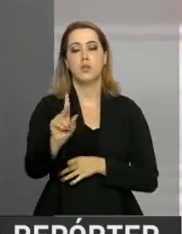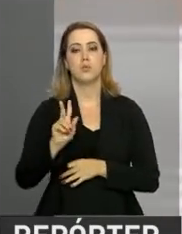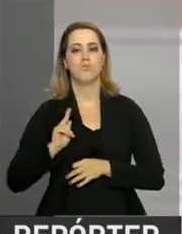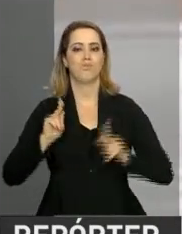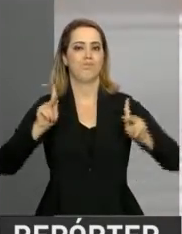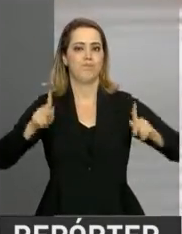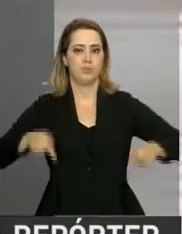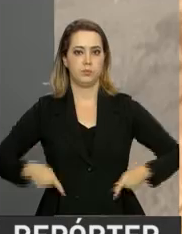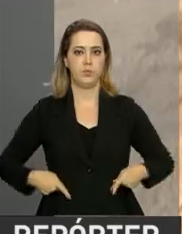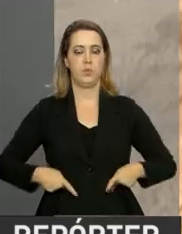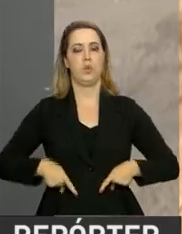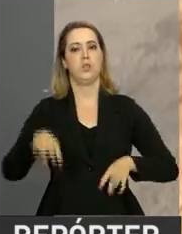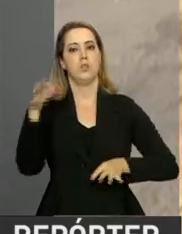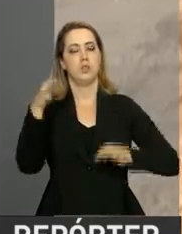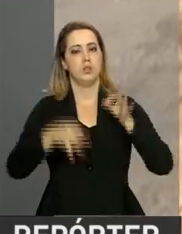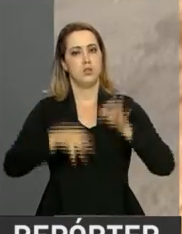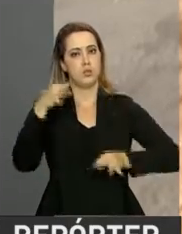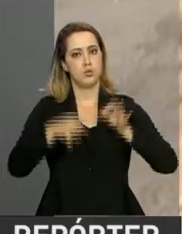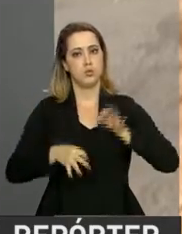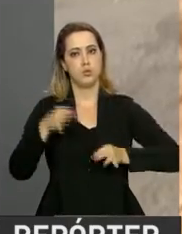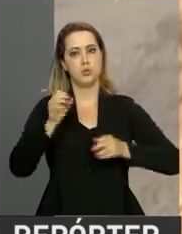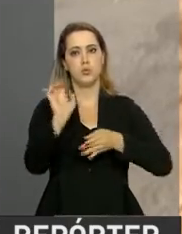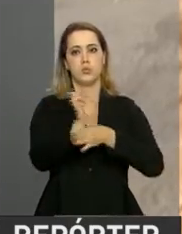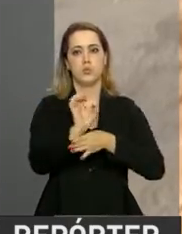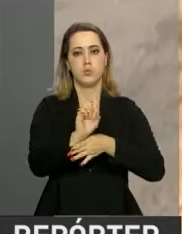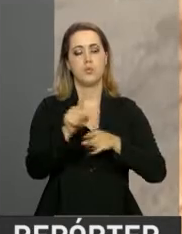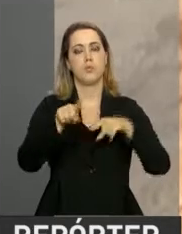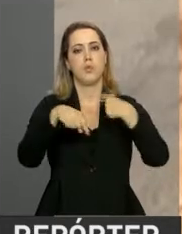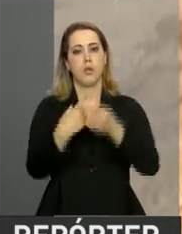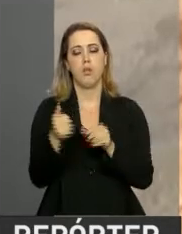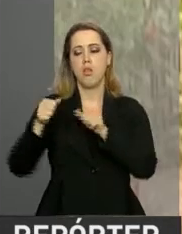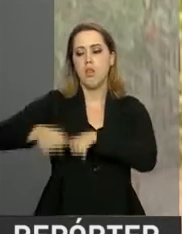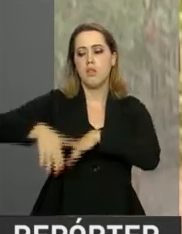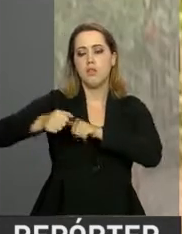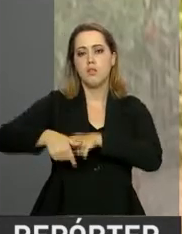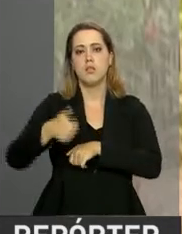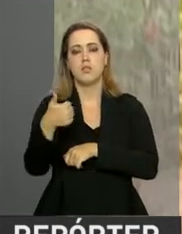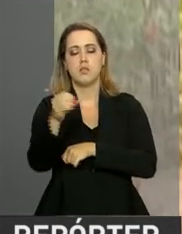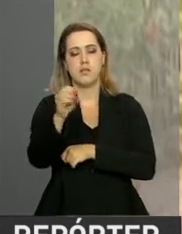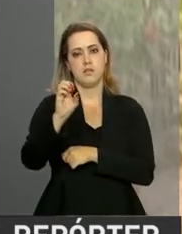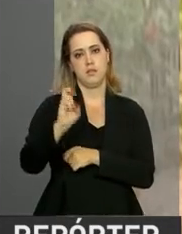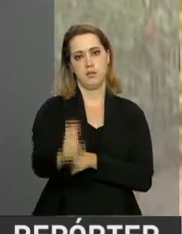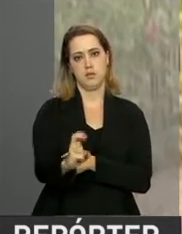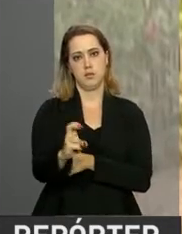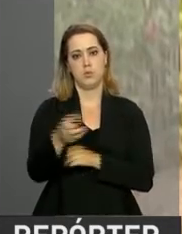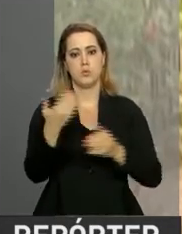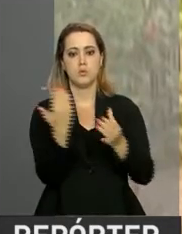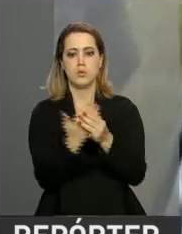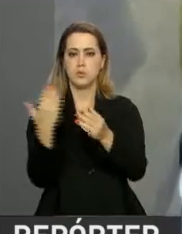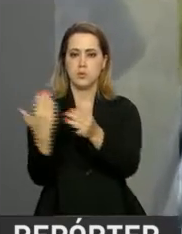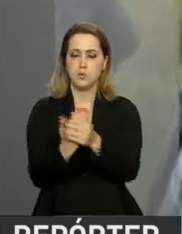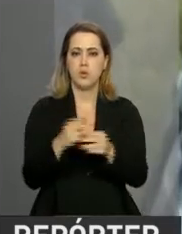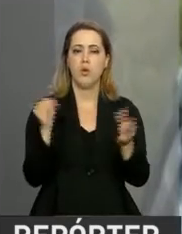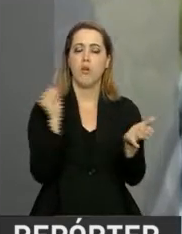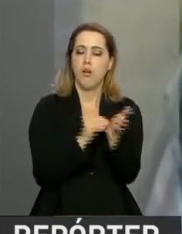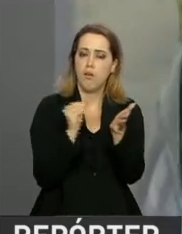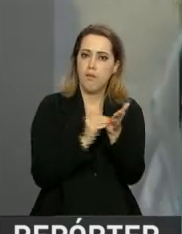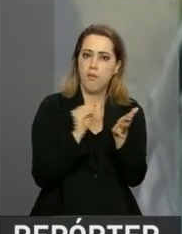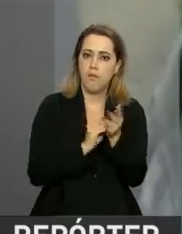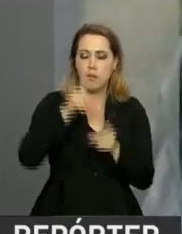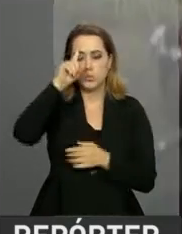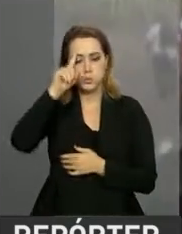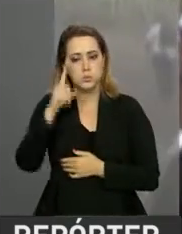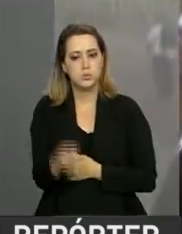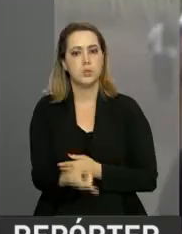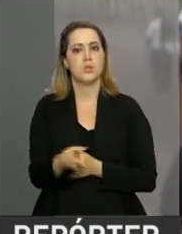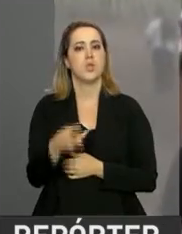Justiça Estadual. Em setembro, a comarca de Mariana instaurou 105 processos contra o descumprimento da Samarco com